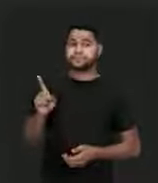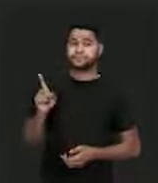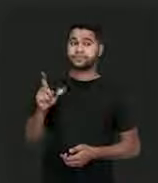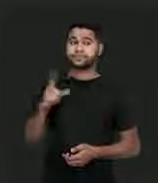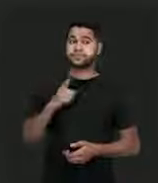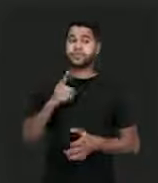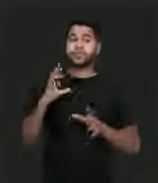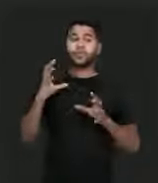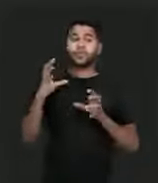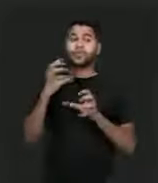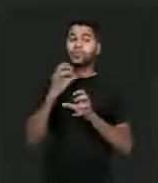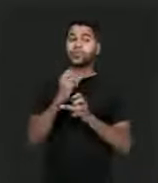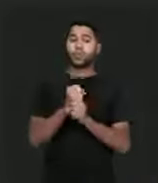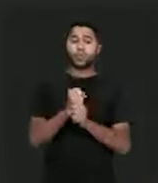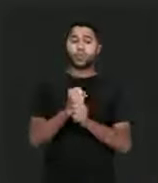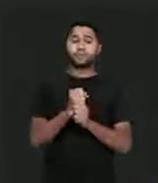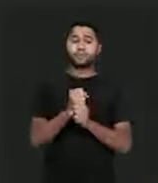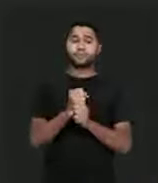ter um rendimento